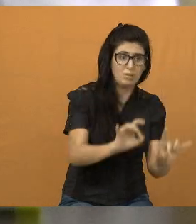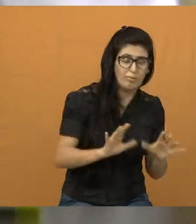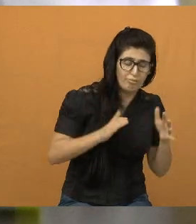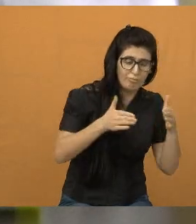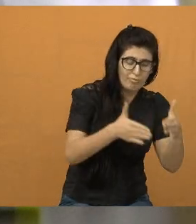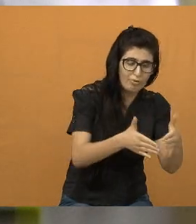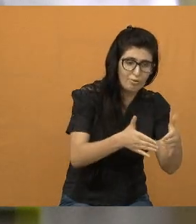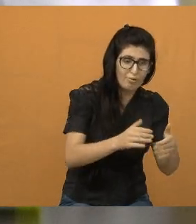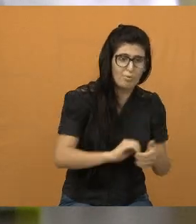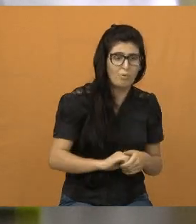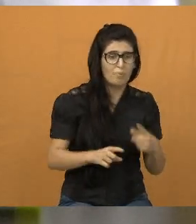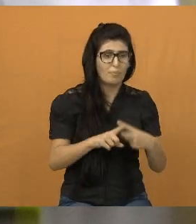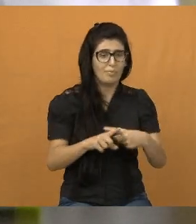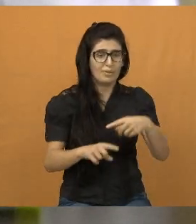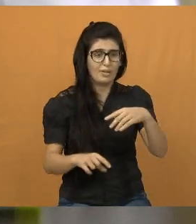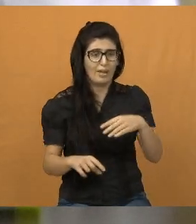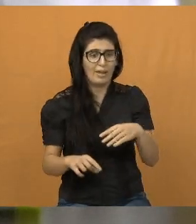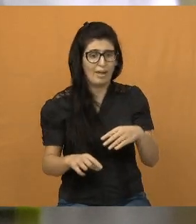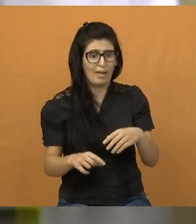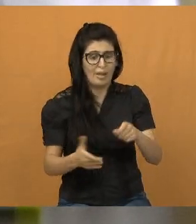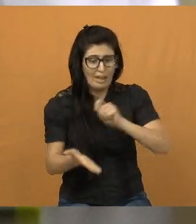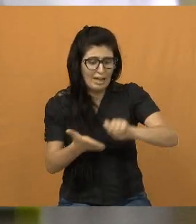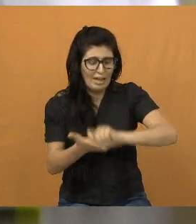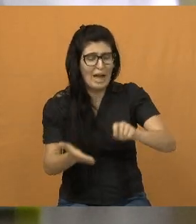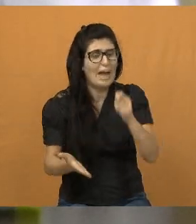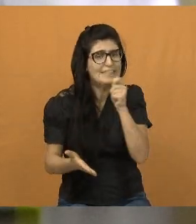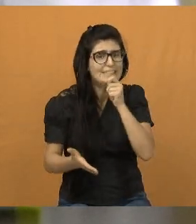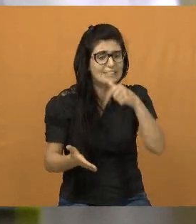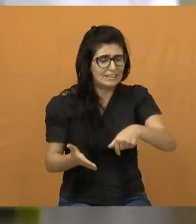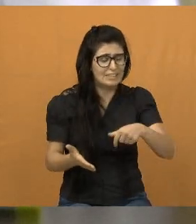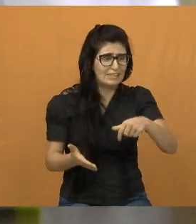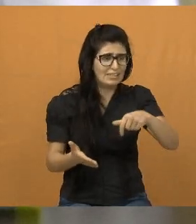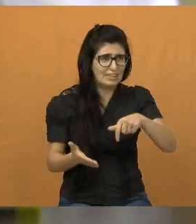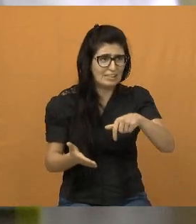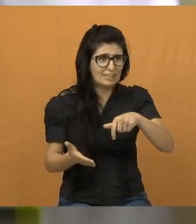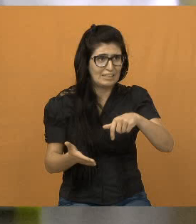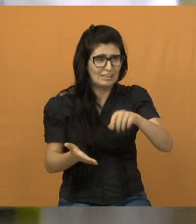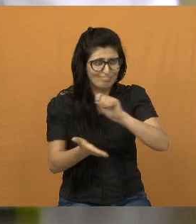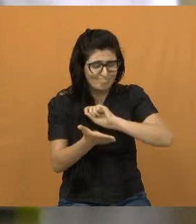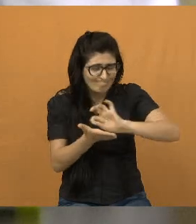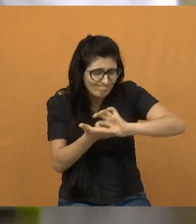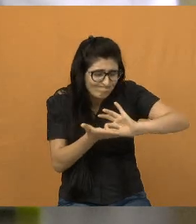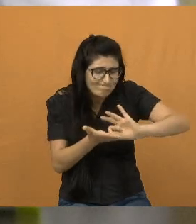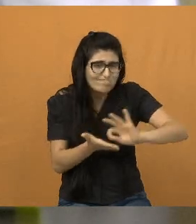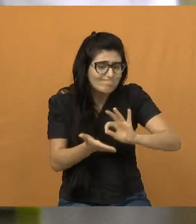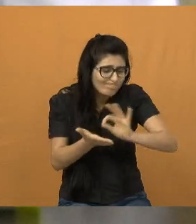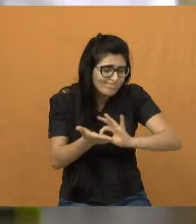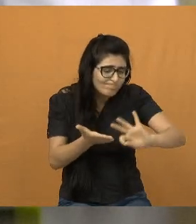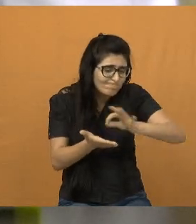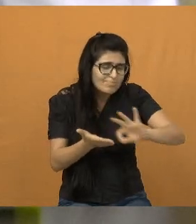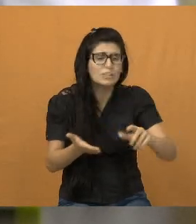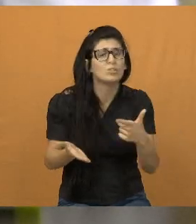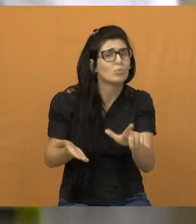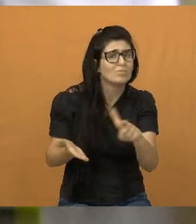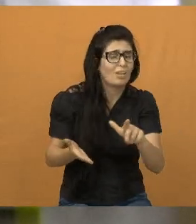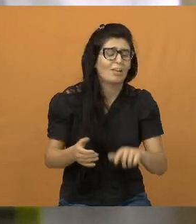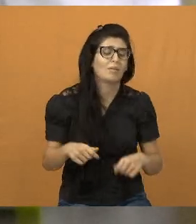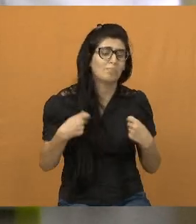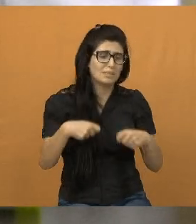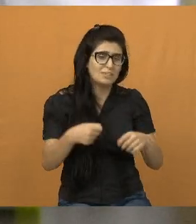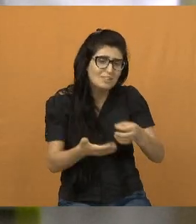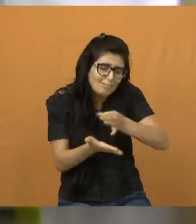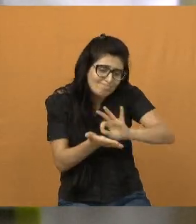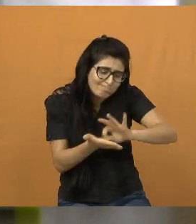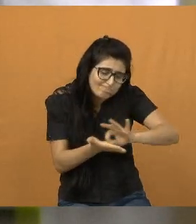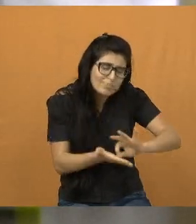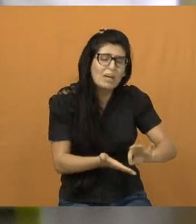não é credenciado para isso. Então, essa divisão nós também vamos ter que fazer esse ano, para a gente